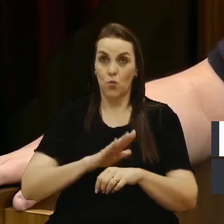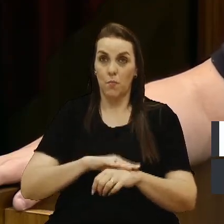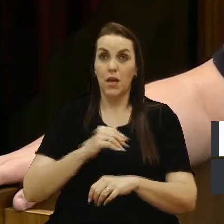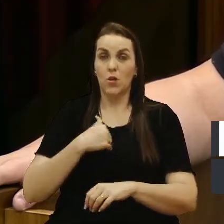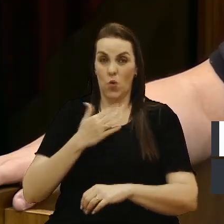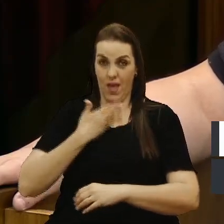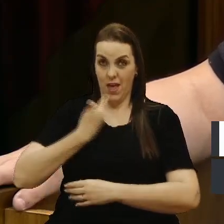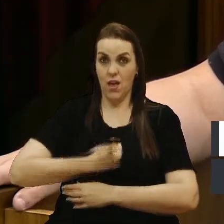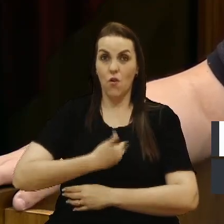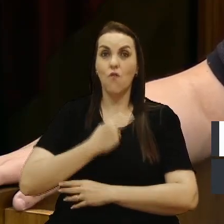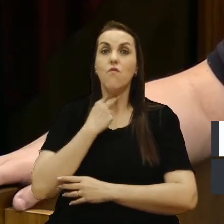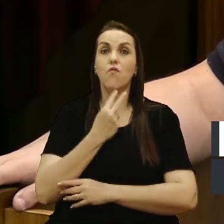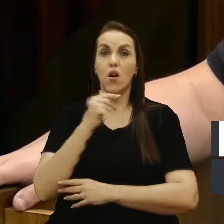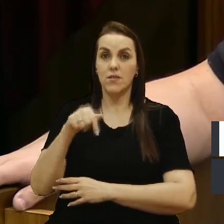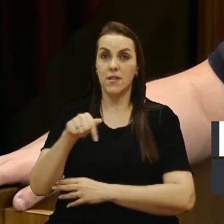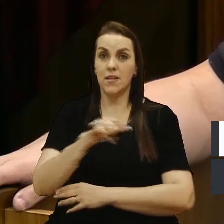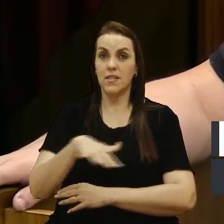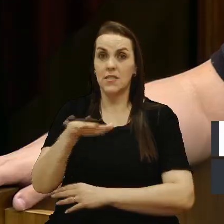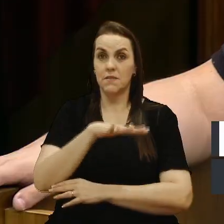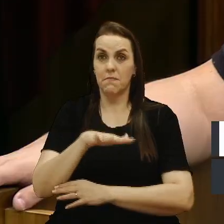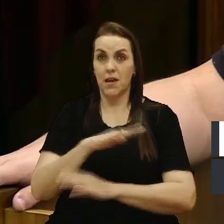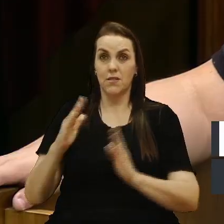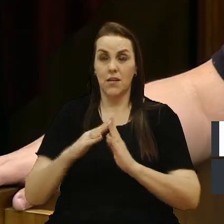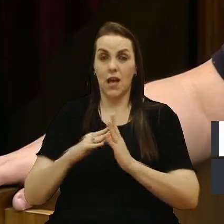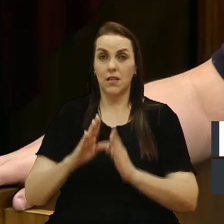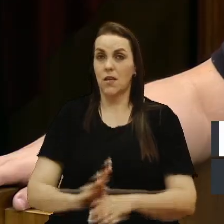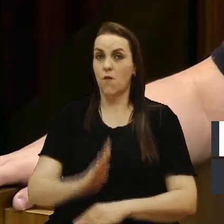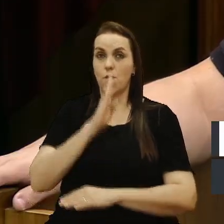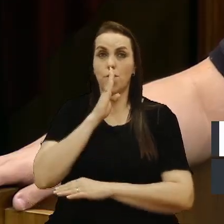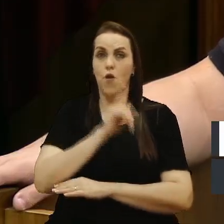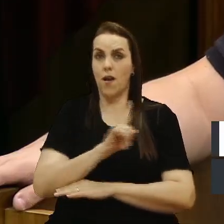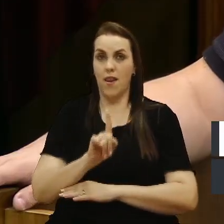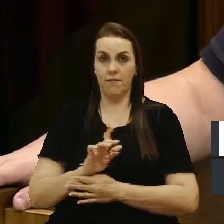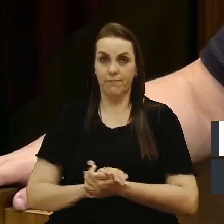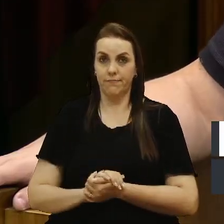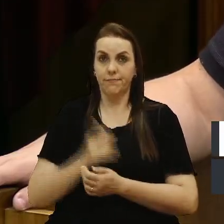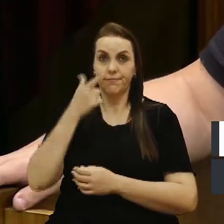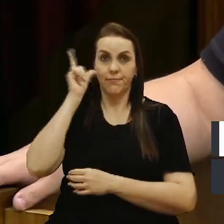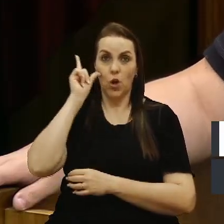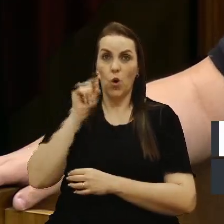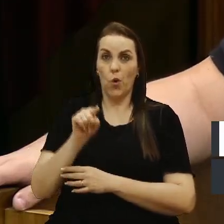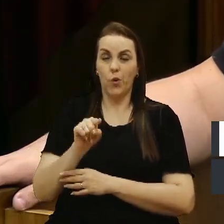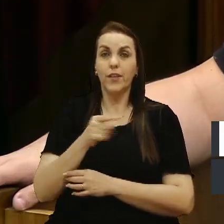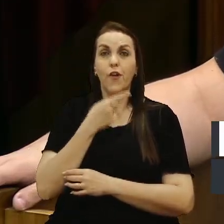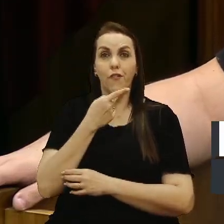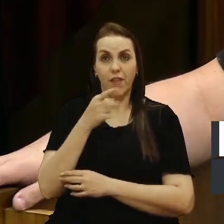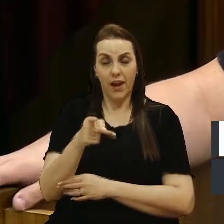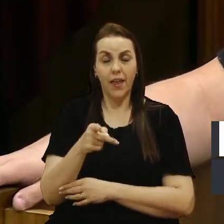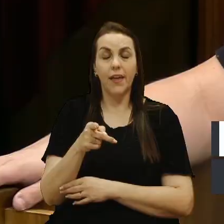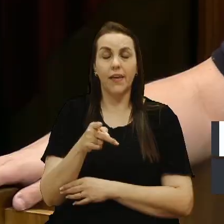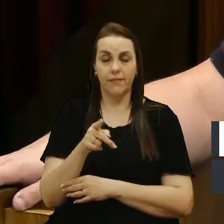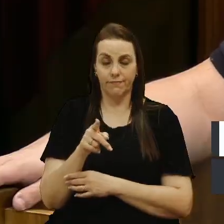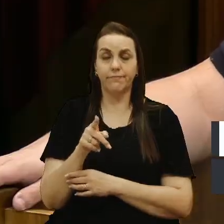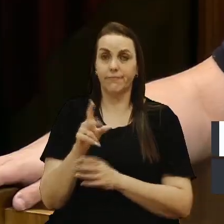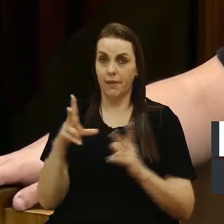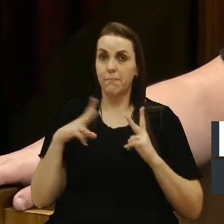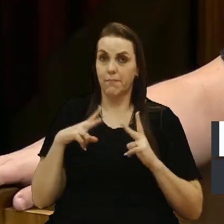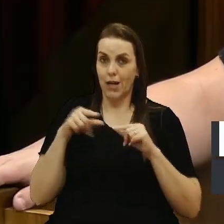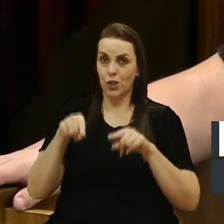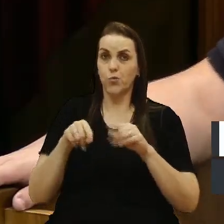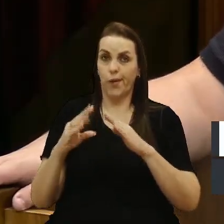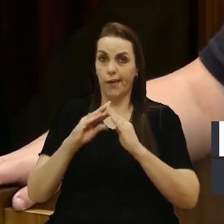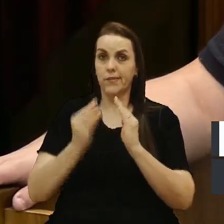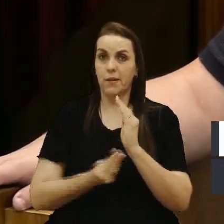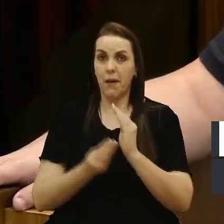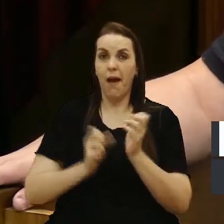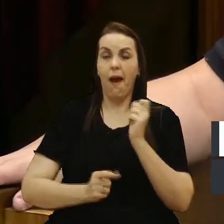ativa e espaço nessa casa, ele não vai se calar. Ontem eu mencionei a questão da privatização, alguns colegas